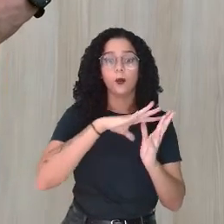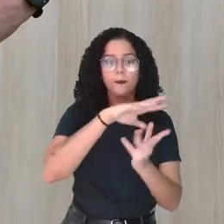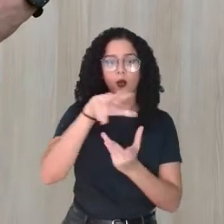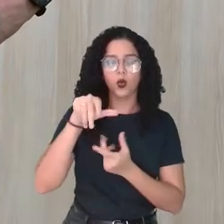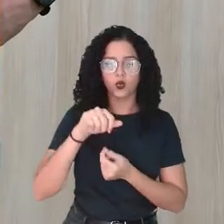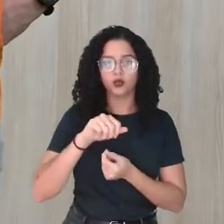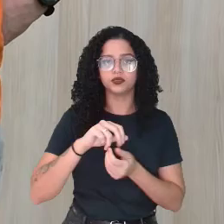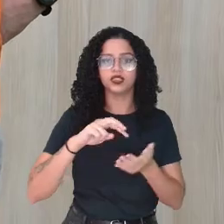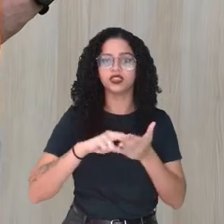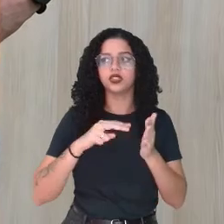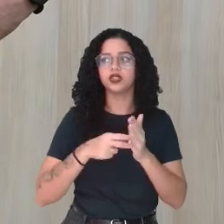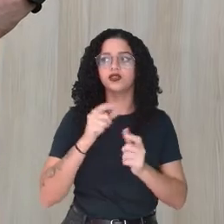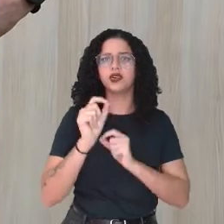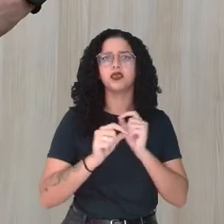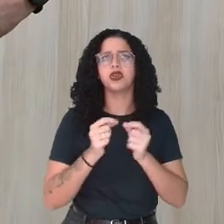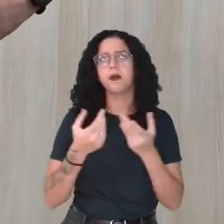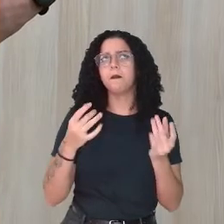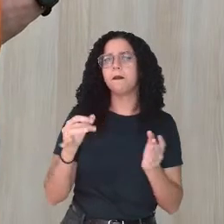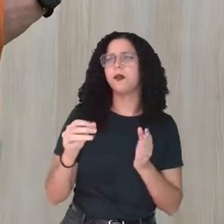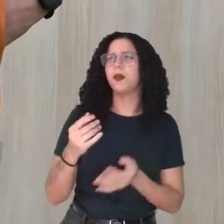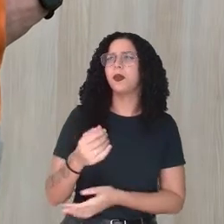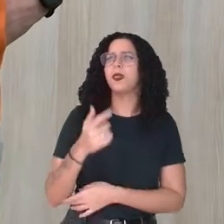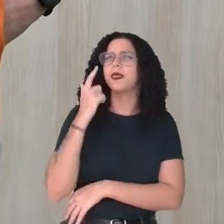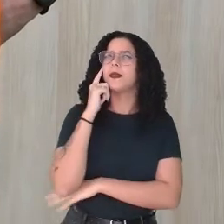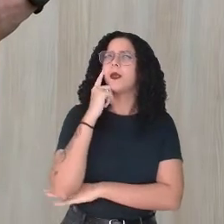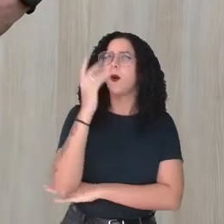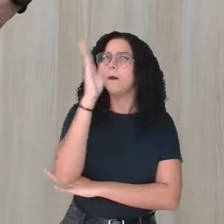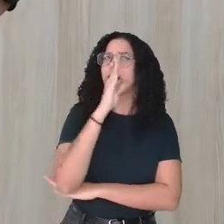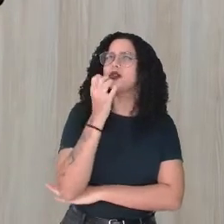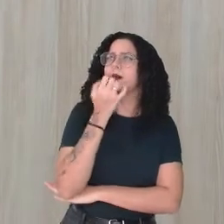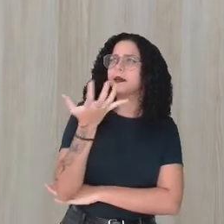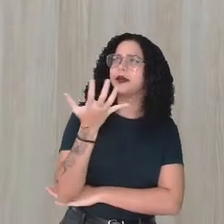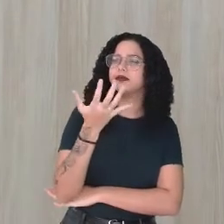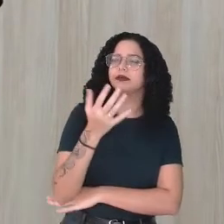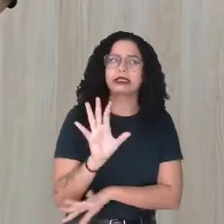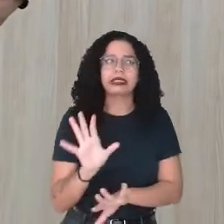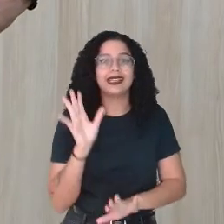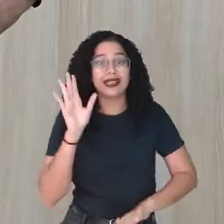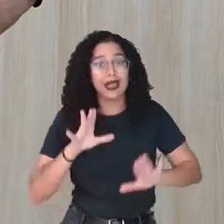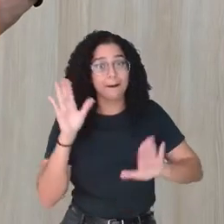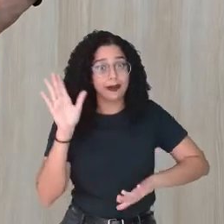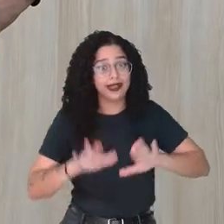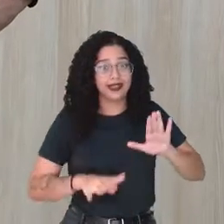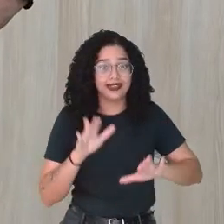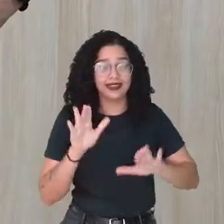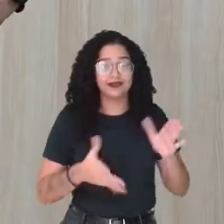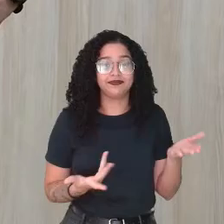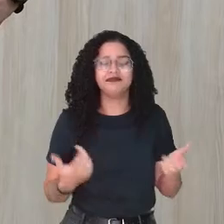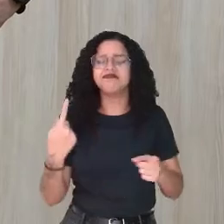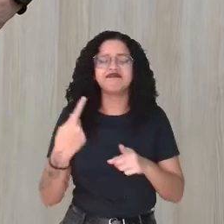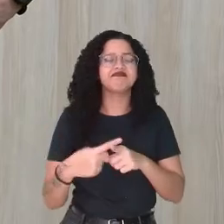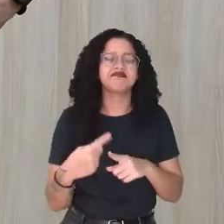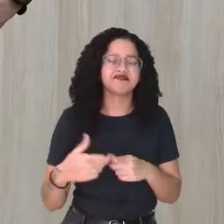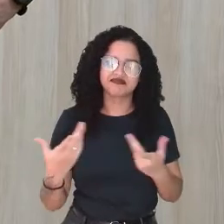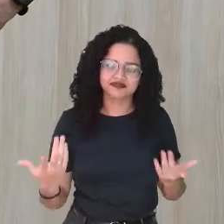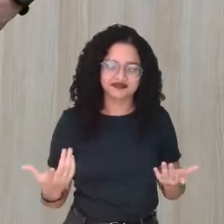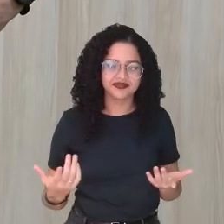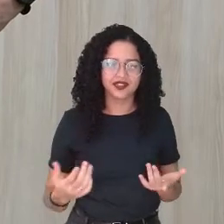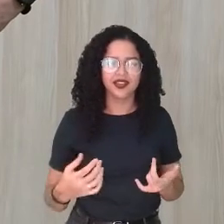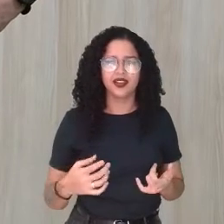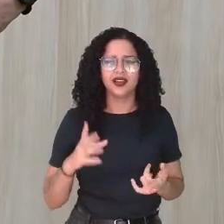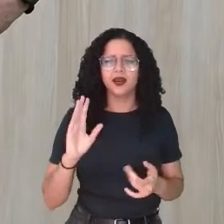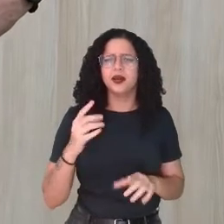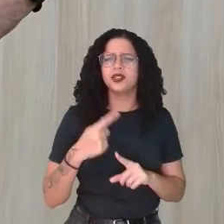quer dizer, pô, o Brasil está bem, né? Depende do ponto de vista, né? Por quê? Você